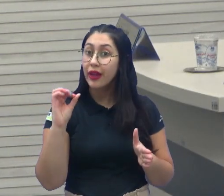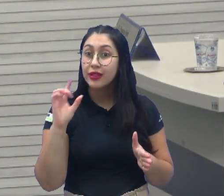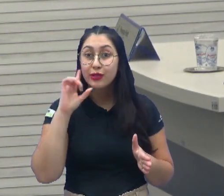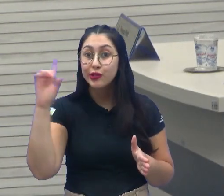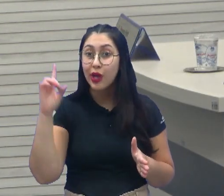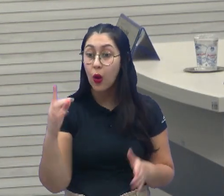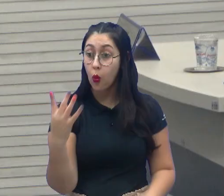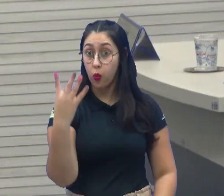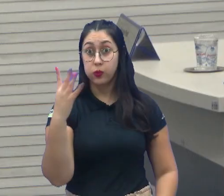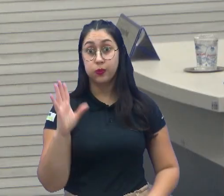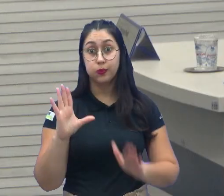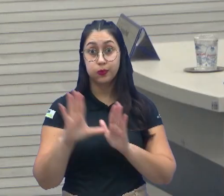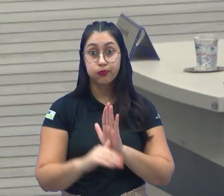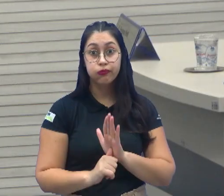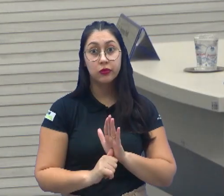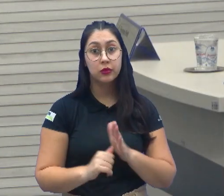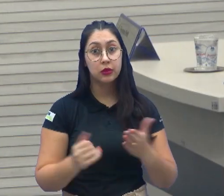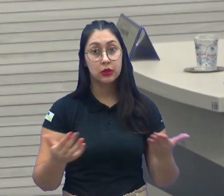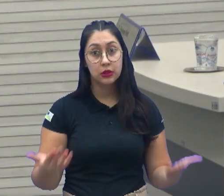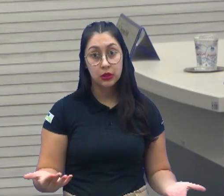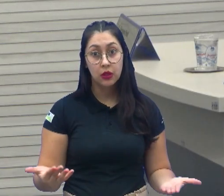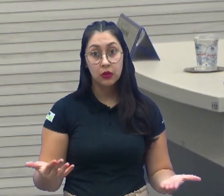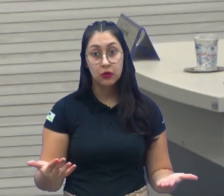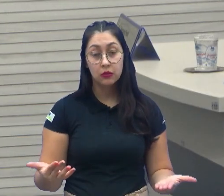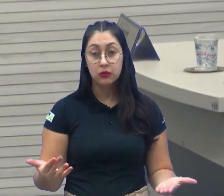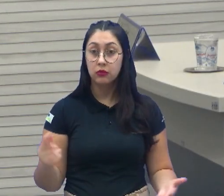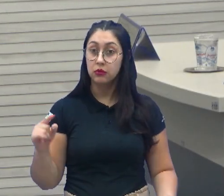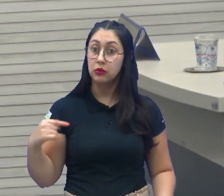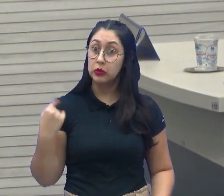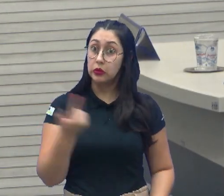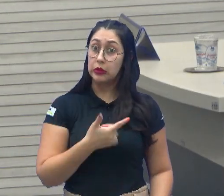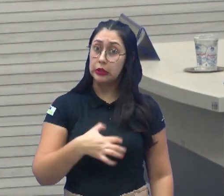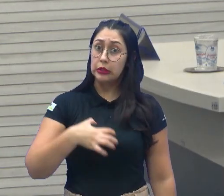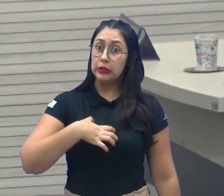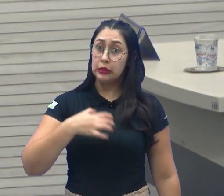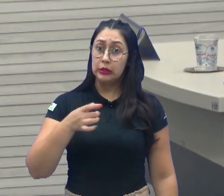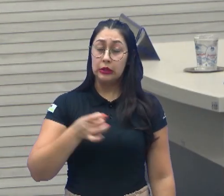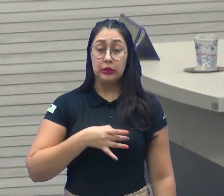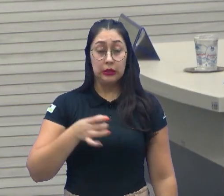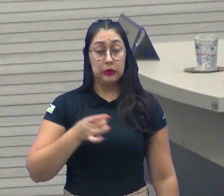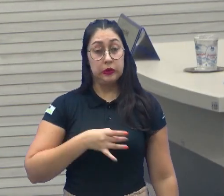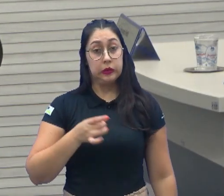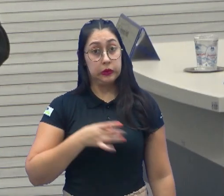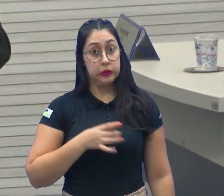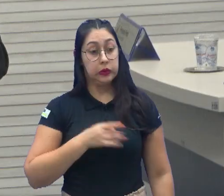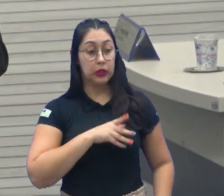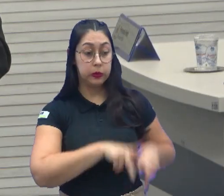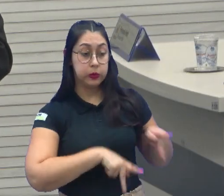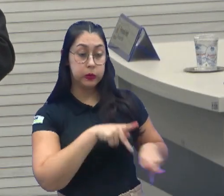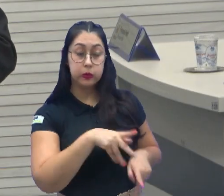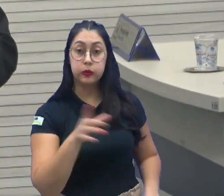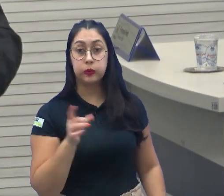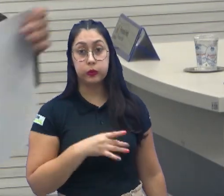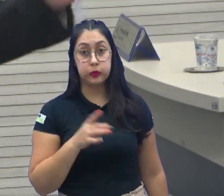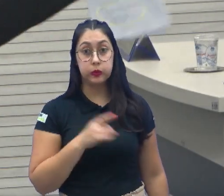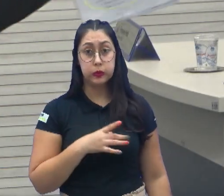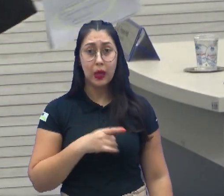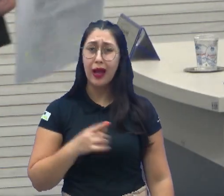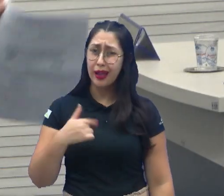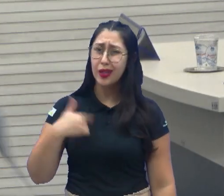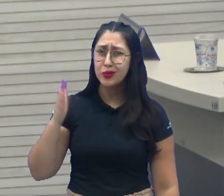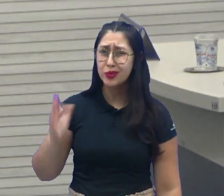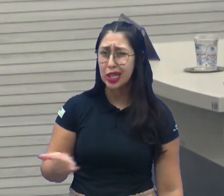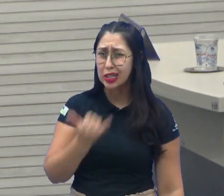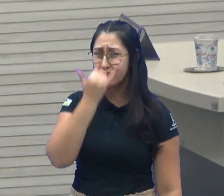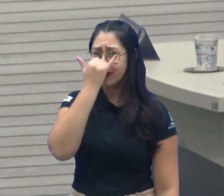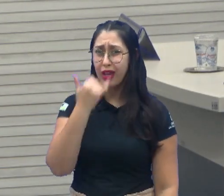furtos. 4 situações que provocam realmente uma sensação de insegurança na população, e assim como eu passei por isso, eu não quero que ninguém